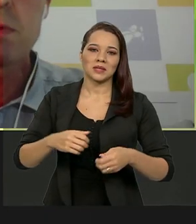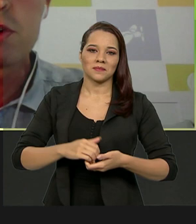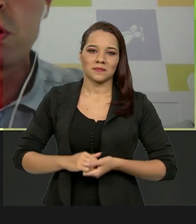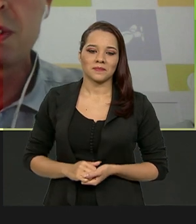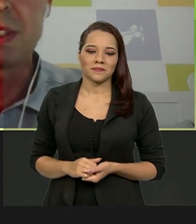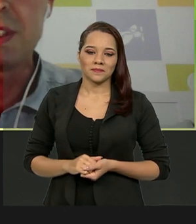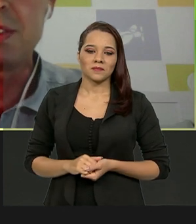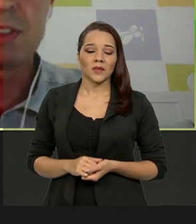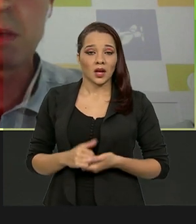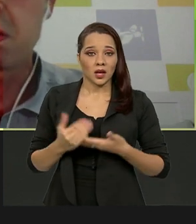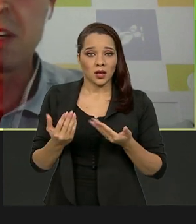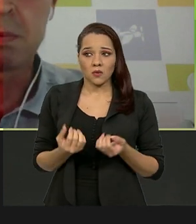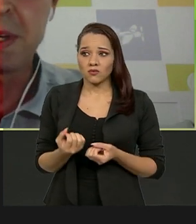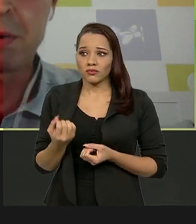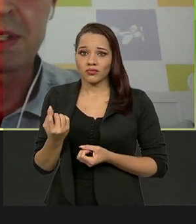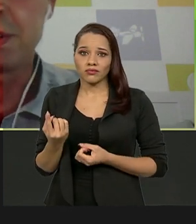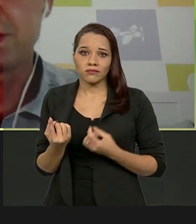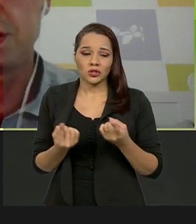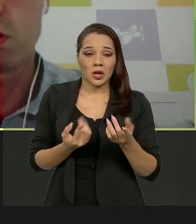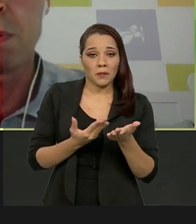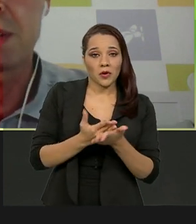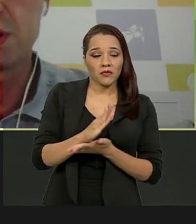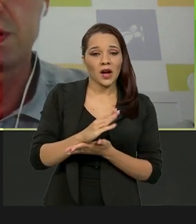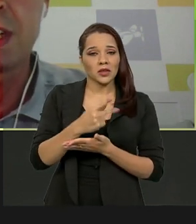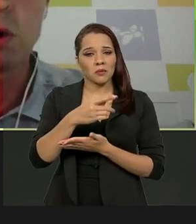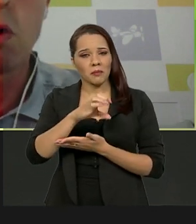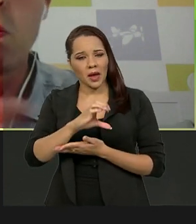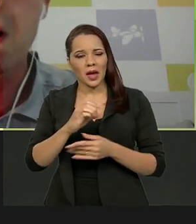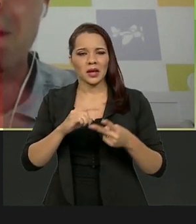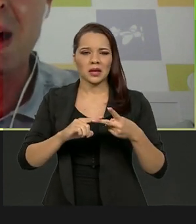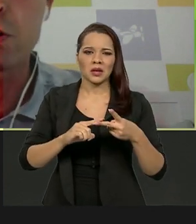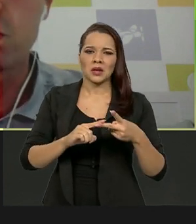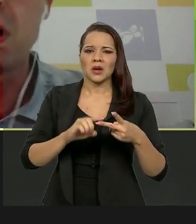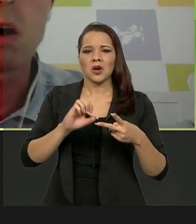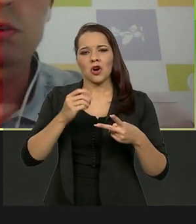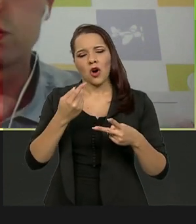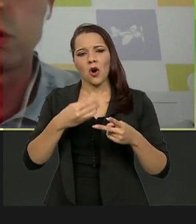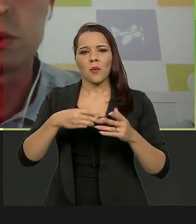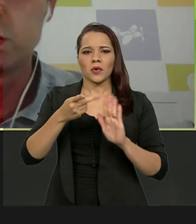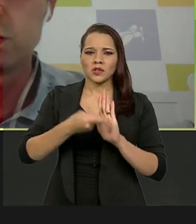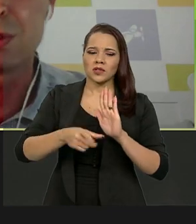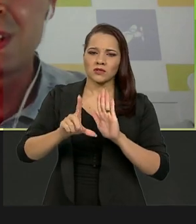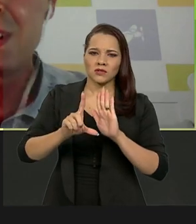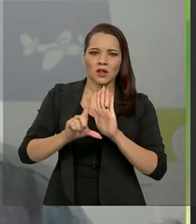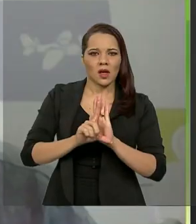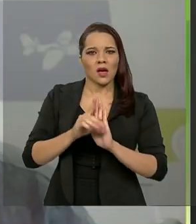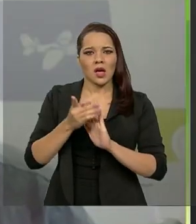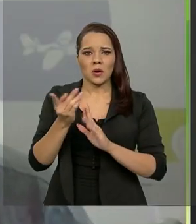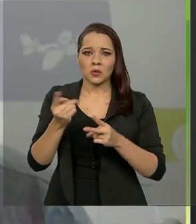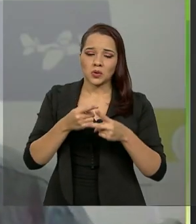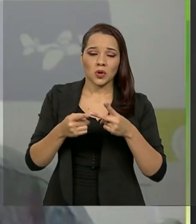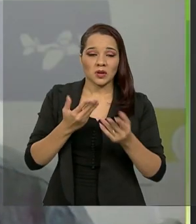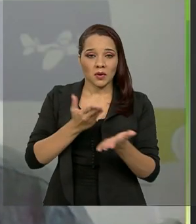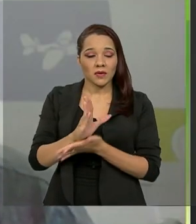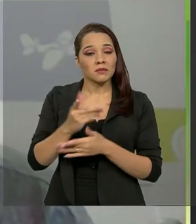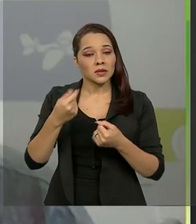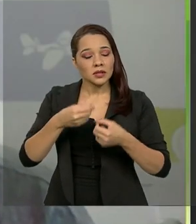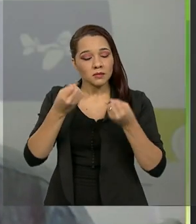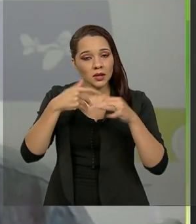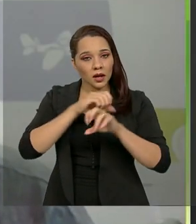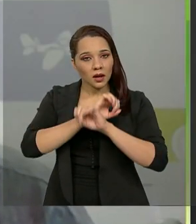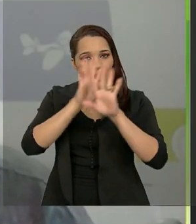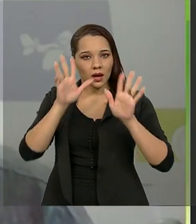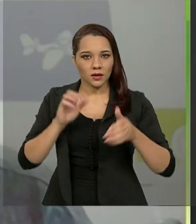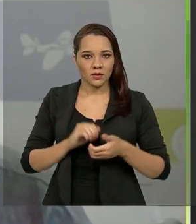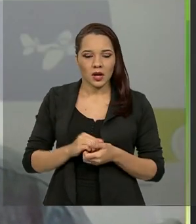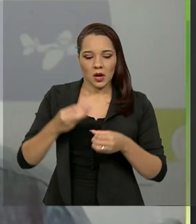de uma forma ou de outra, em sendo aprovado o PEC 45 ou PEC 110, ou uma parte, o melhor dos dois mundos, tem que ficar bem claro isso.